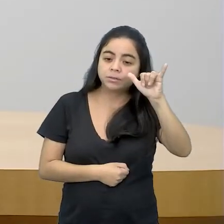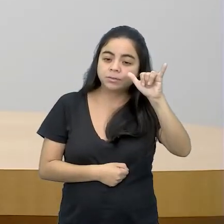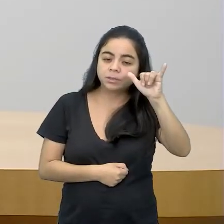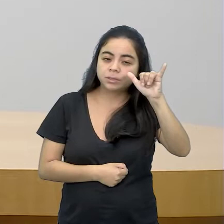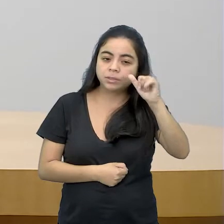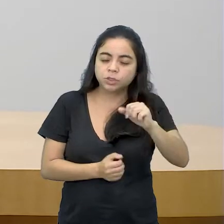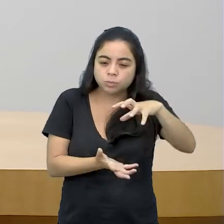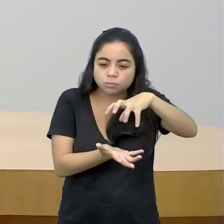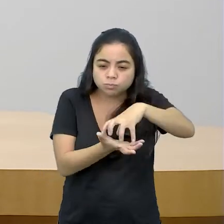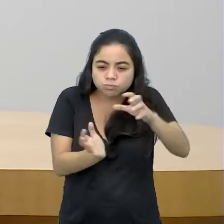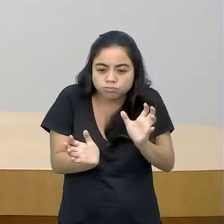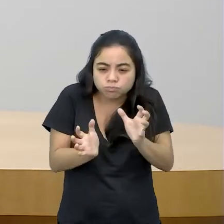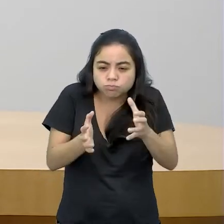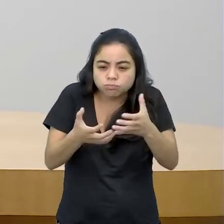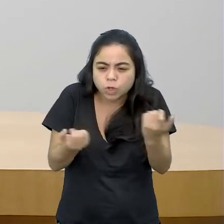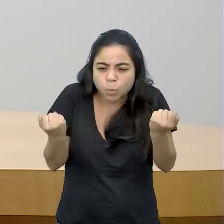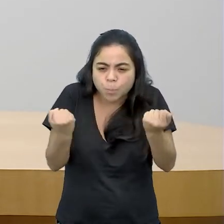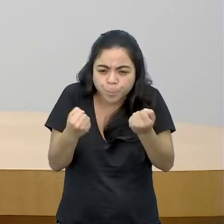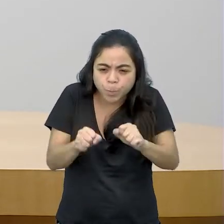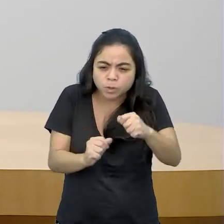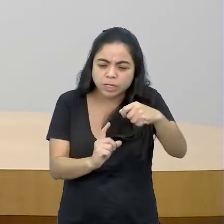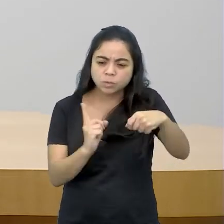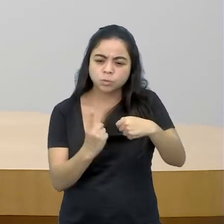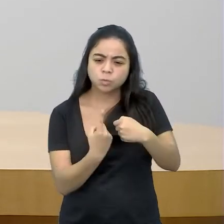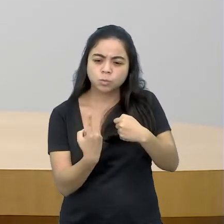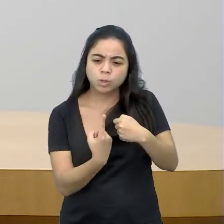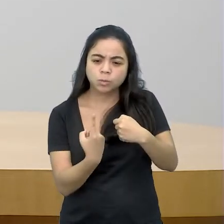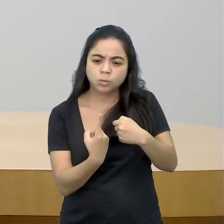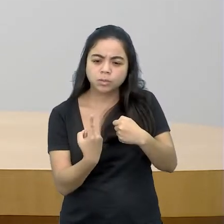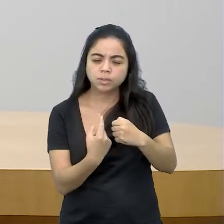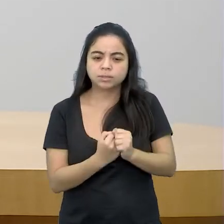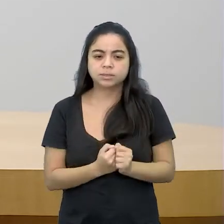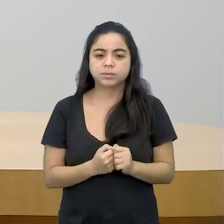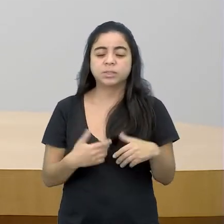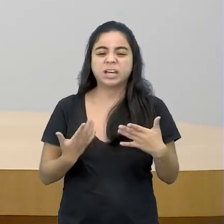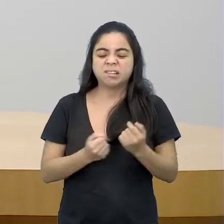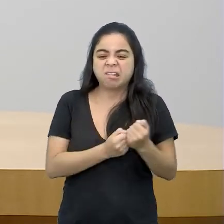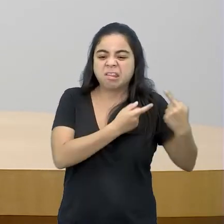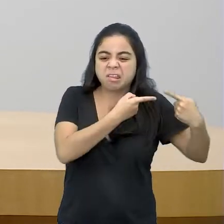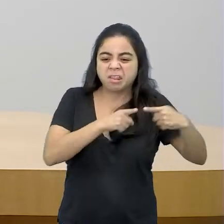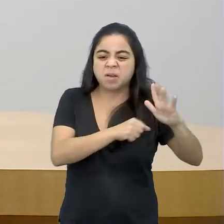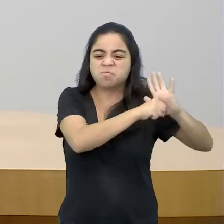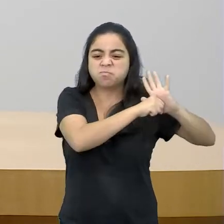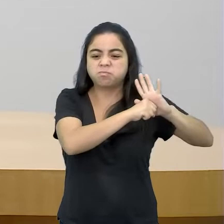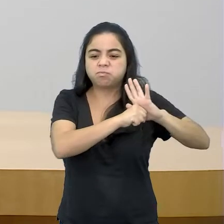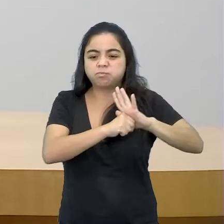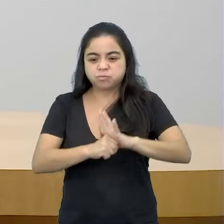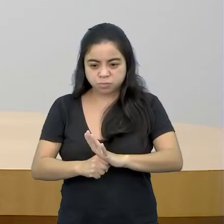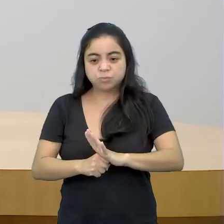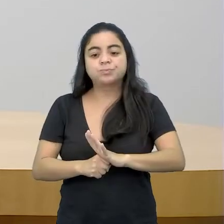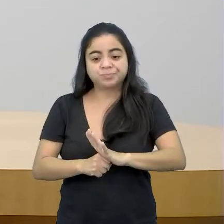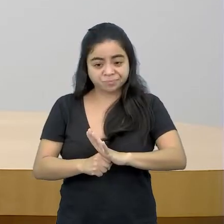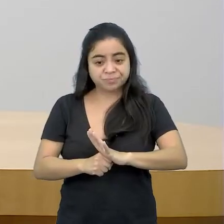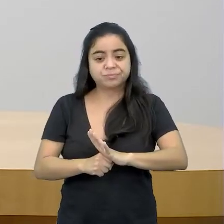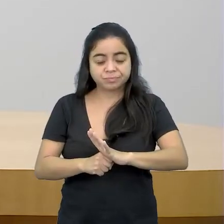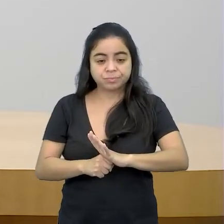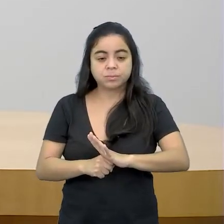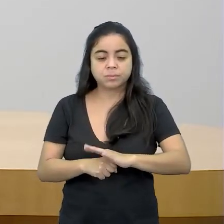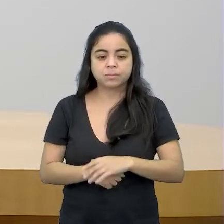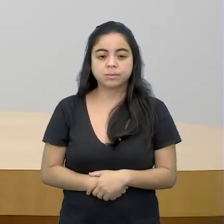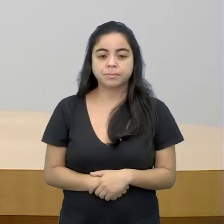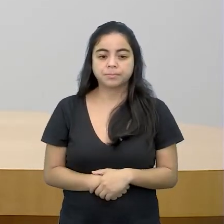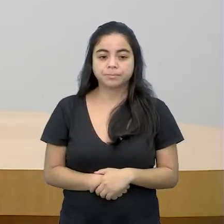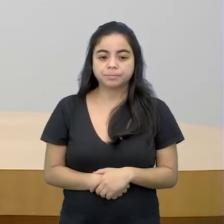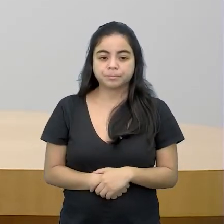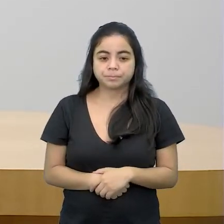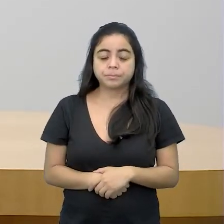evite a concentração de poderes e daí que se recaia em tirania, né, abusos de poder, excessos de poder,